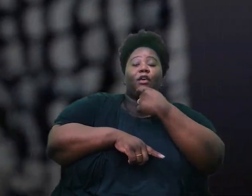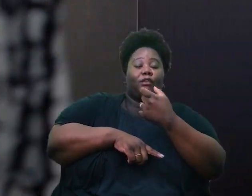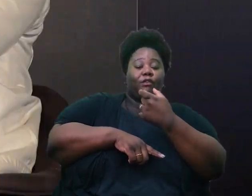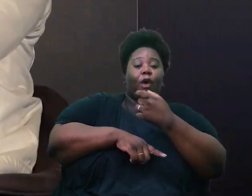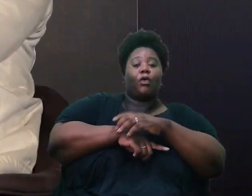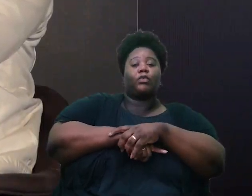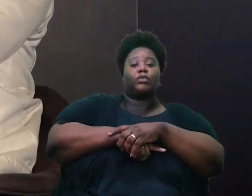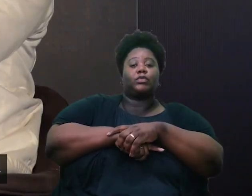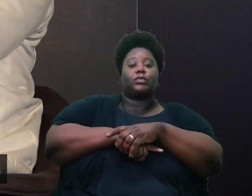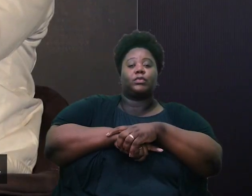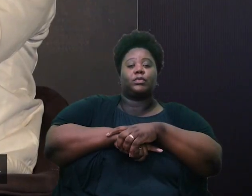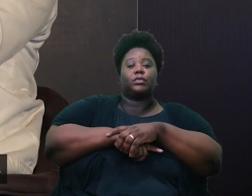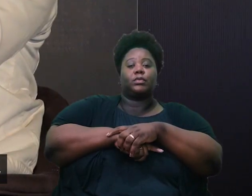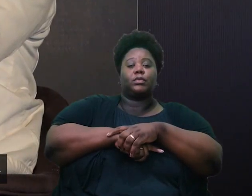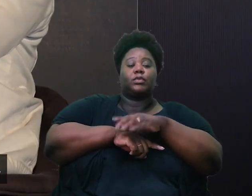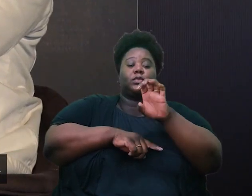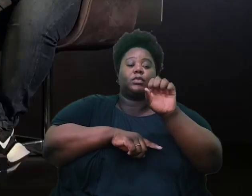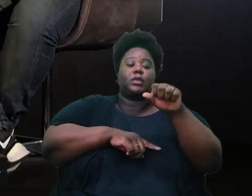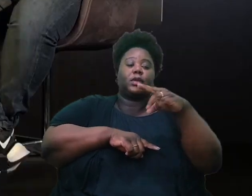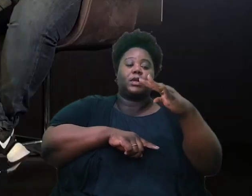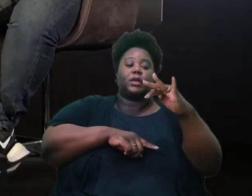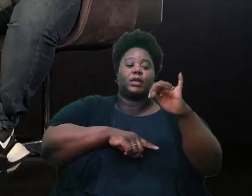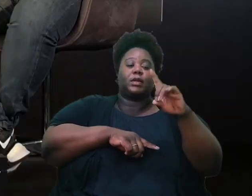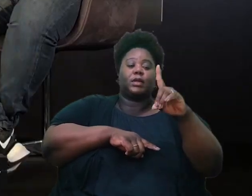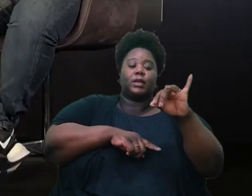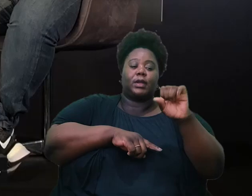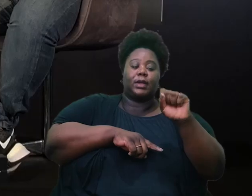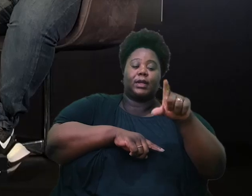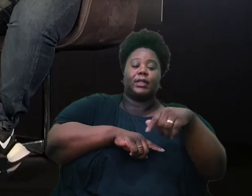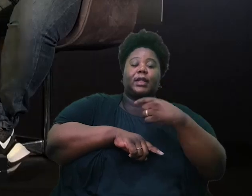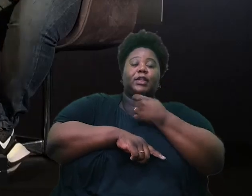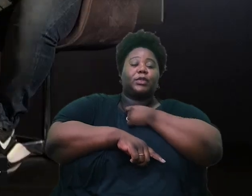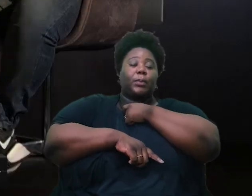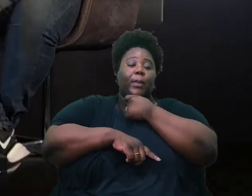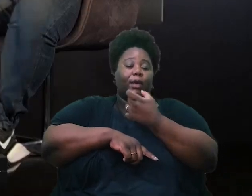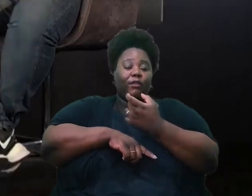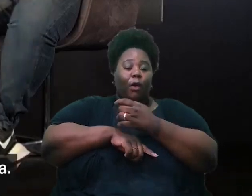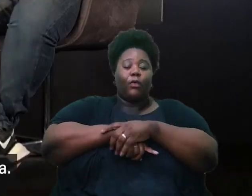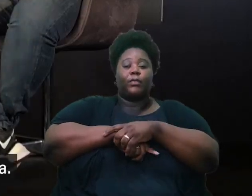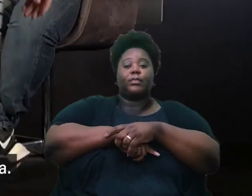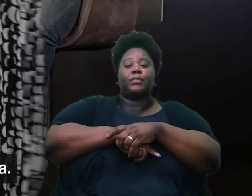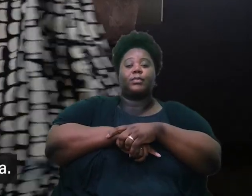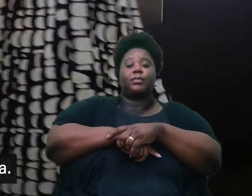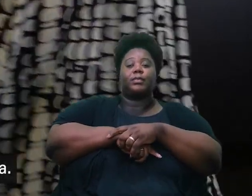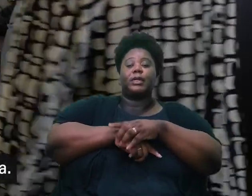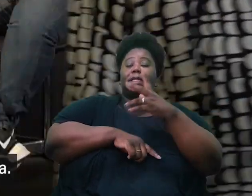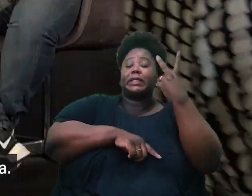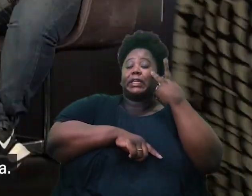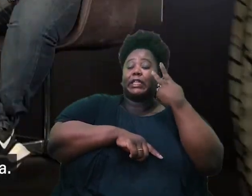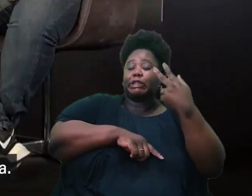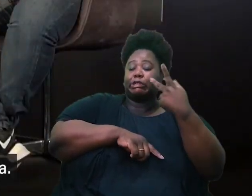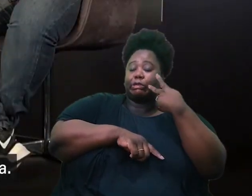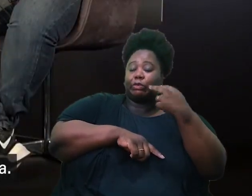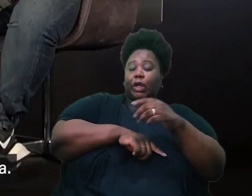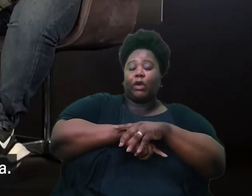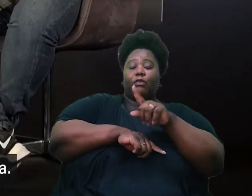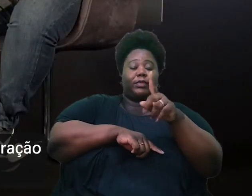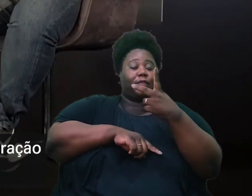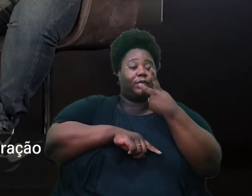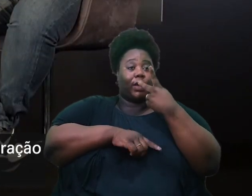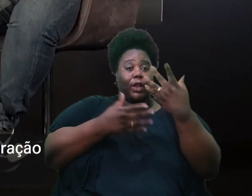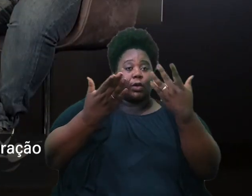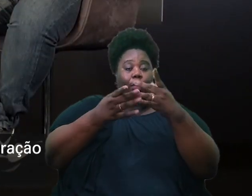dos encantados em relação a uma voz, digamos, naturalizada, que você falou